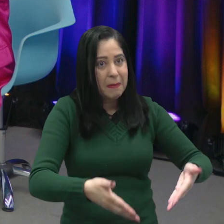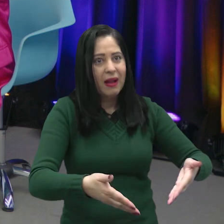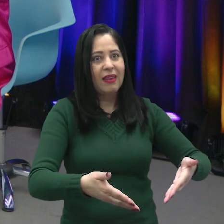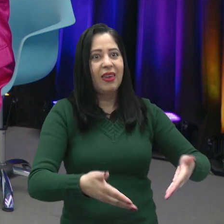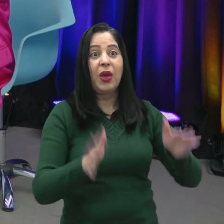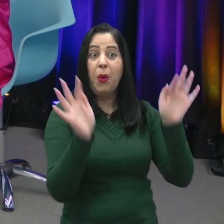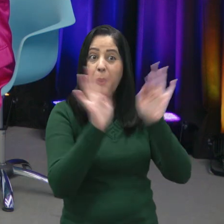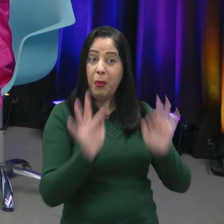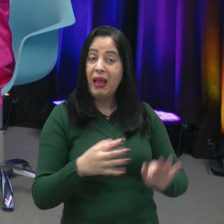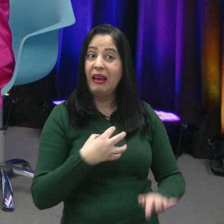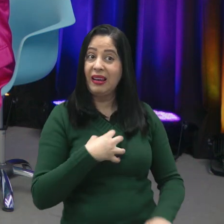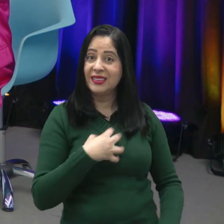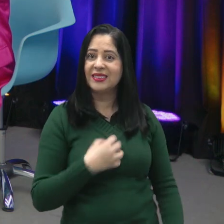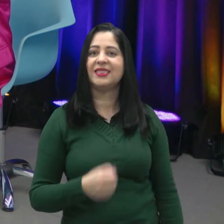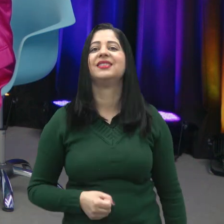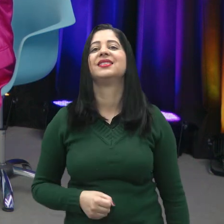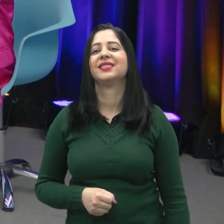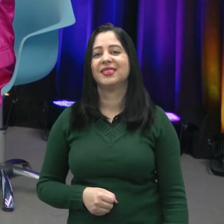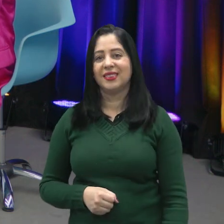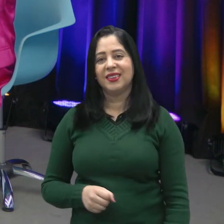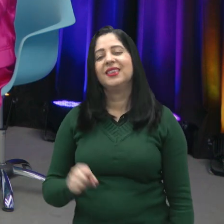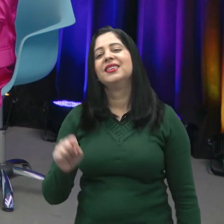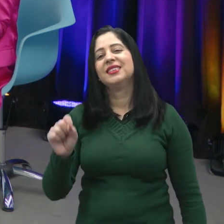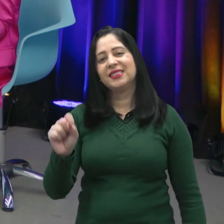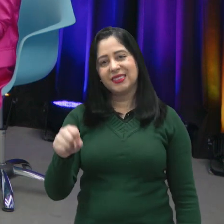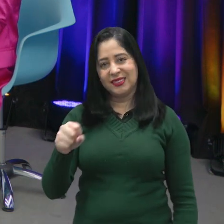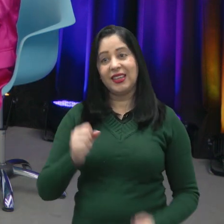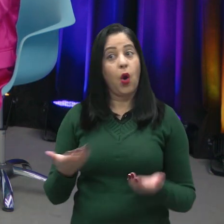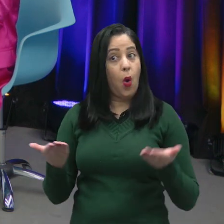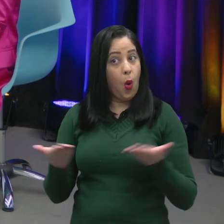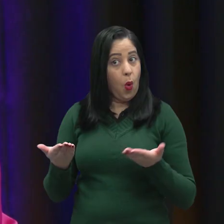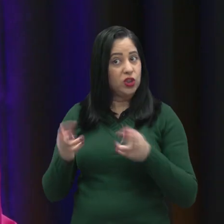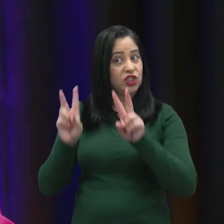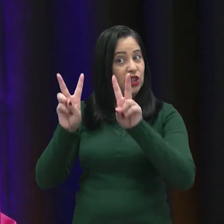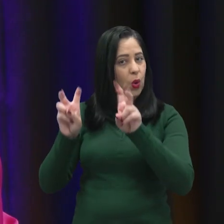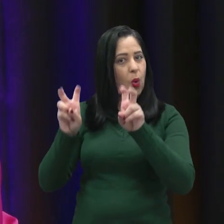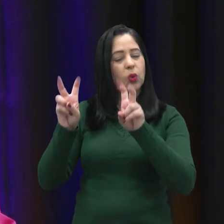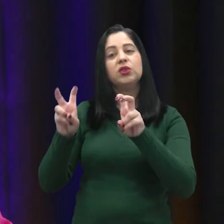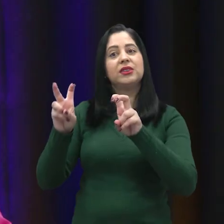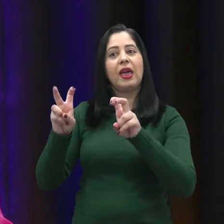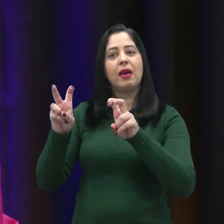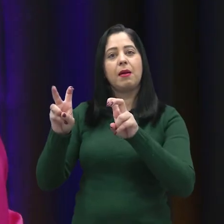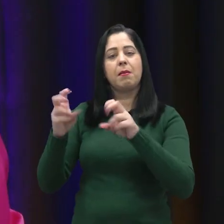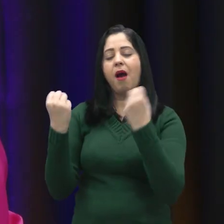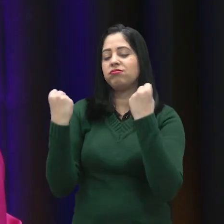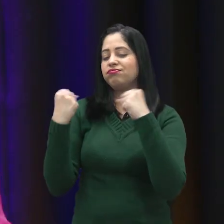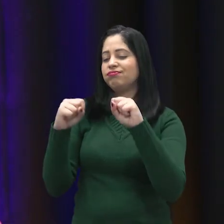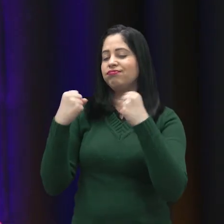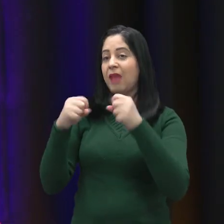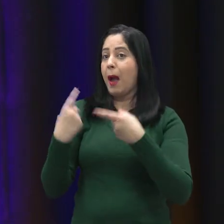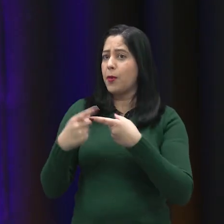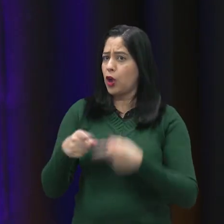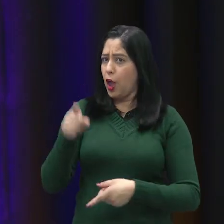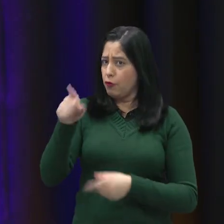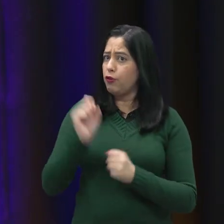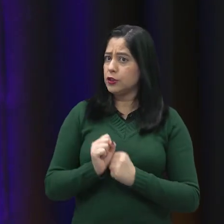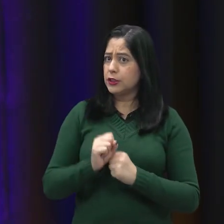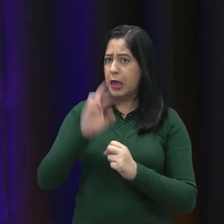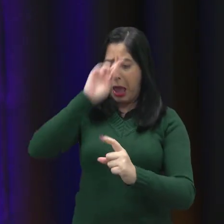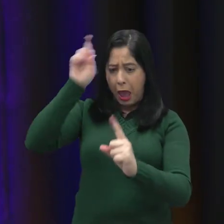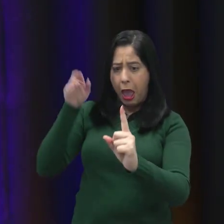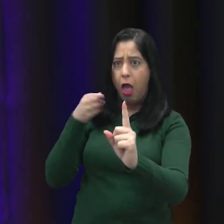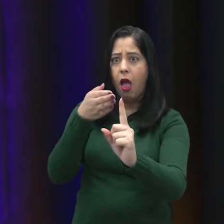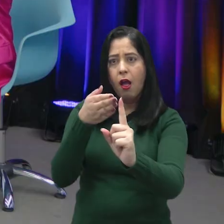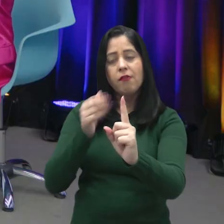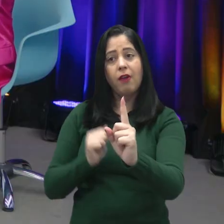uma honra para a gente estar aqui presente com vocês. Não poderia ser diferente falar hoje de um tema sobre atividade física com uma pessoa que é tão referência